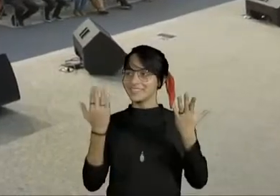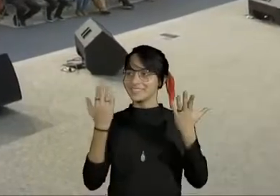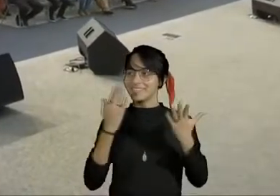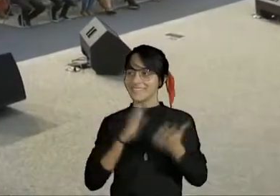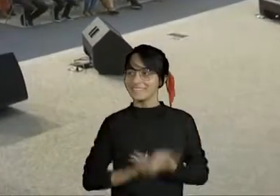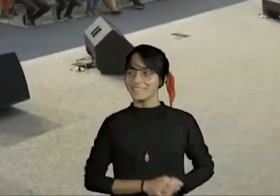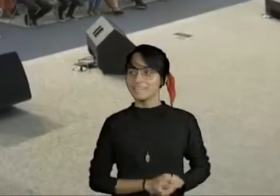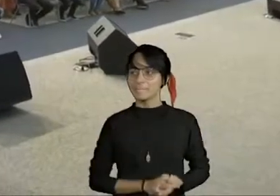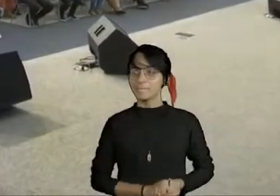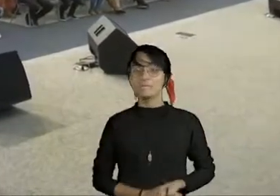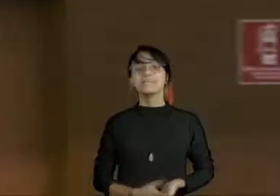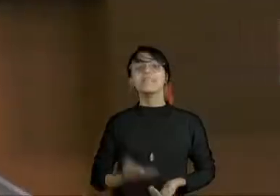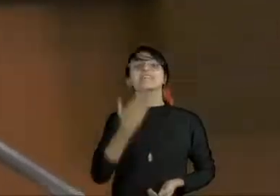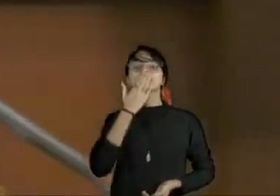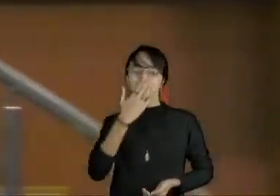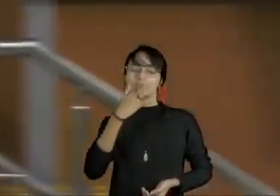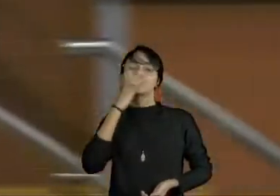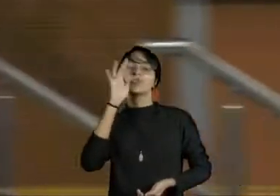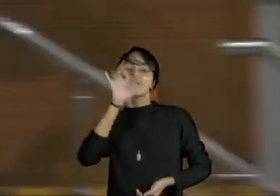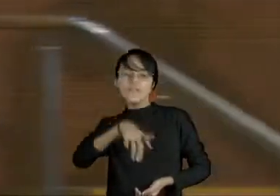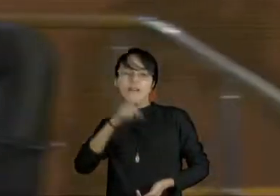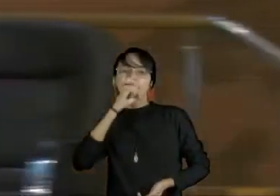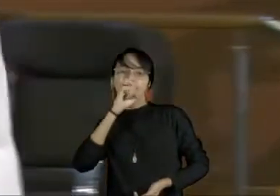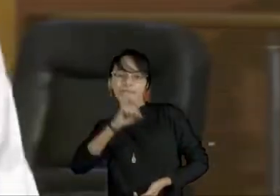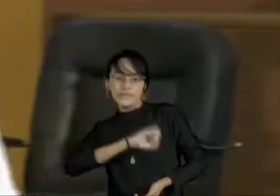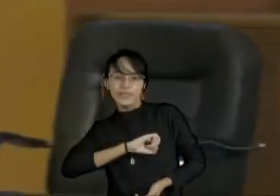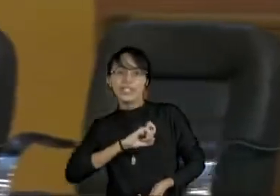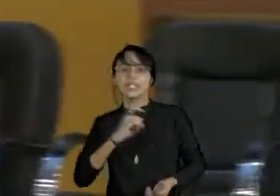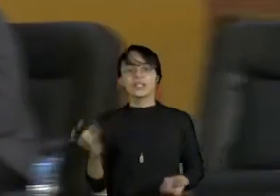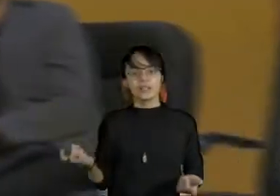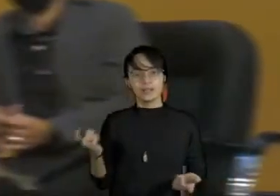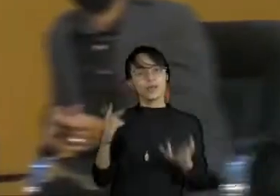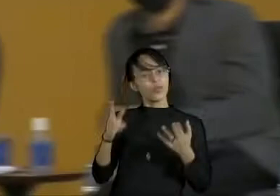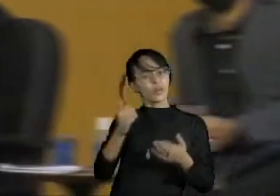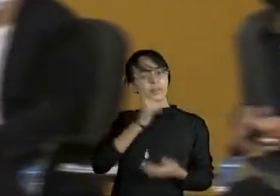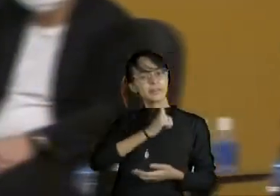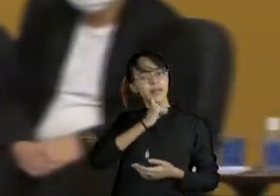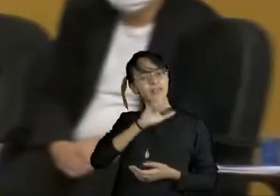Um tipo de fé fria. A fé da sunamita, por exemplo.